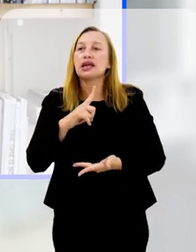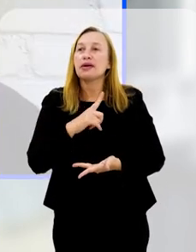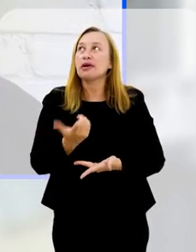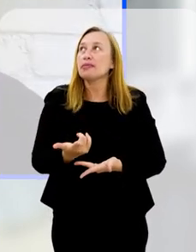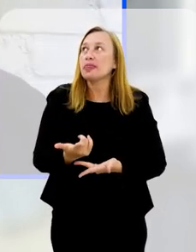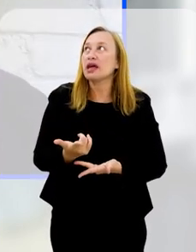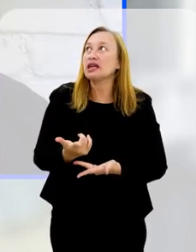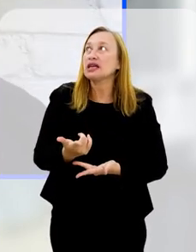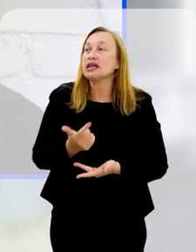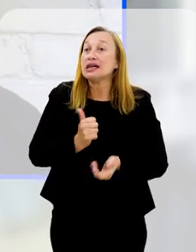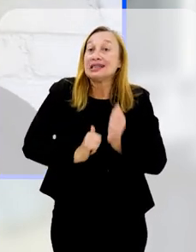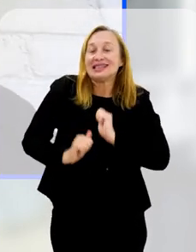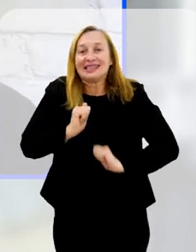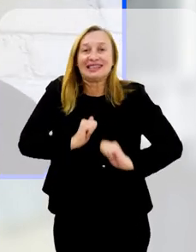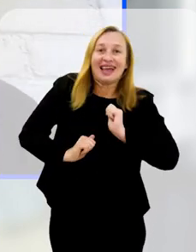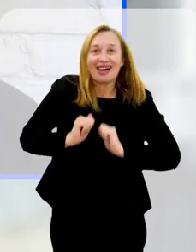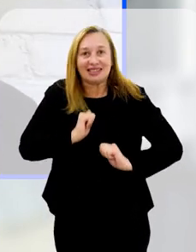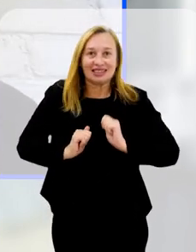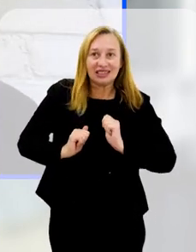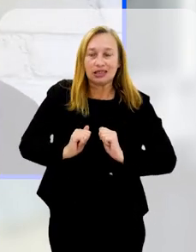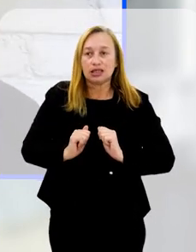gera expectativas,